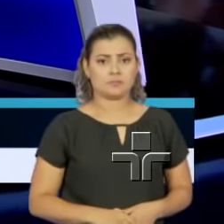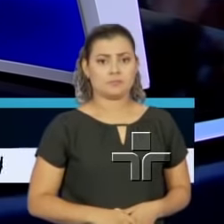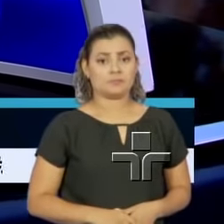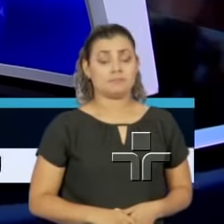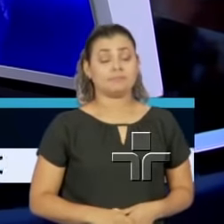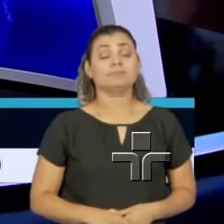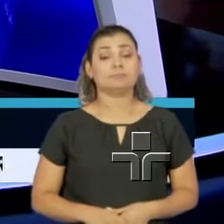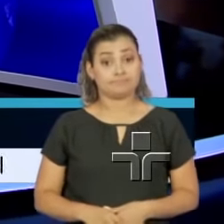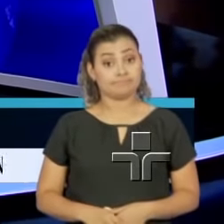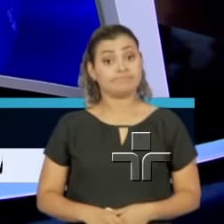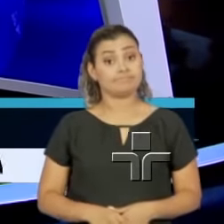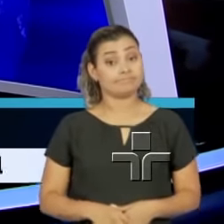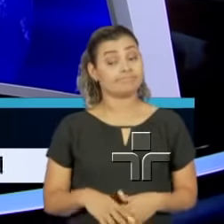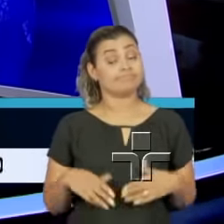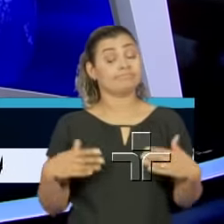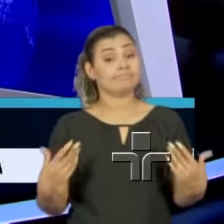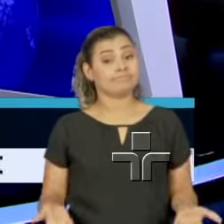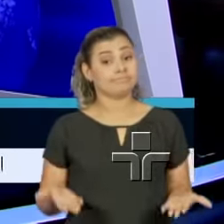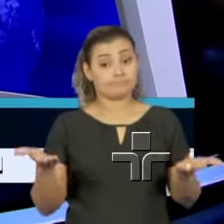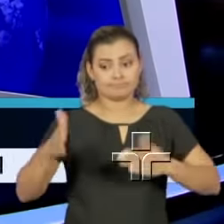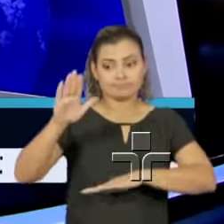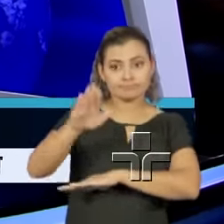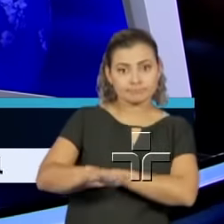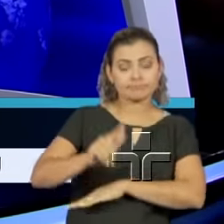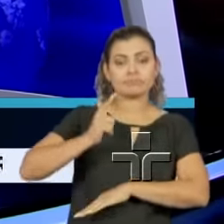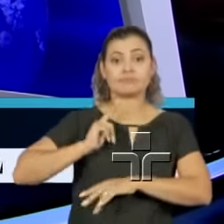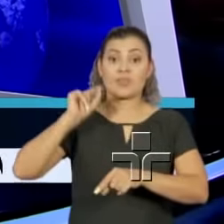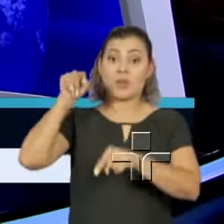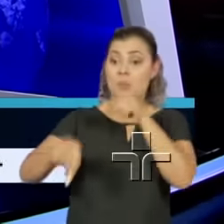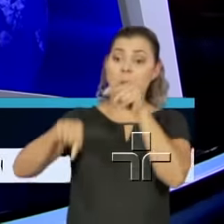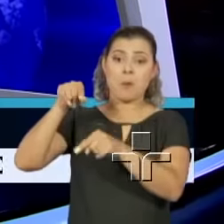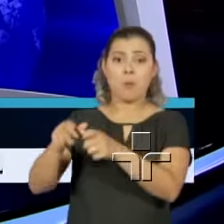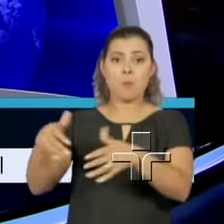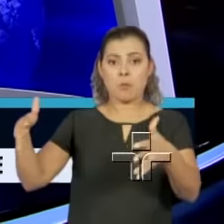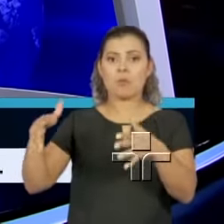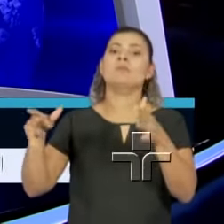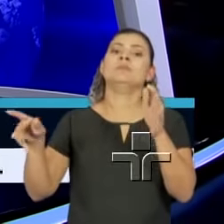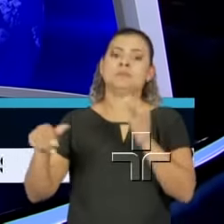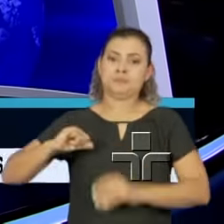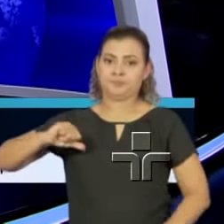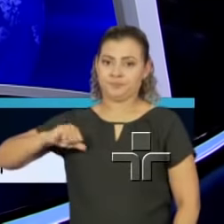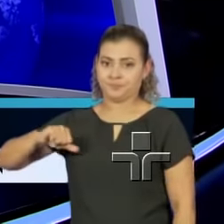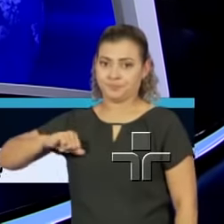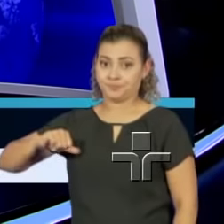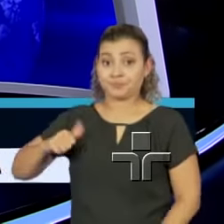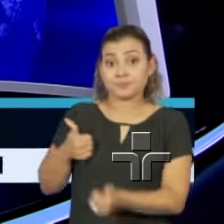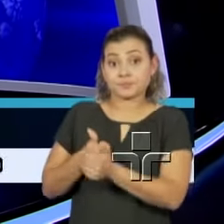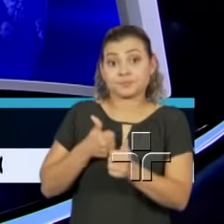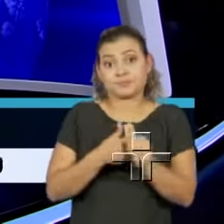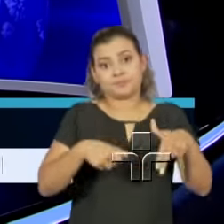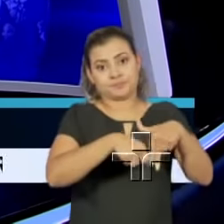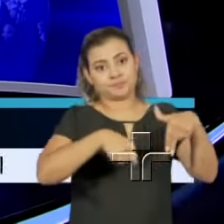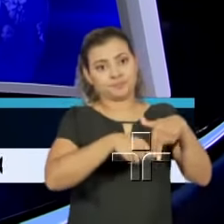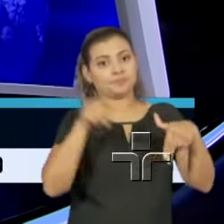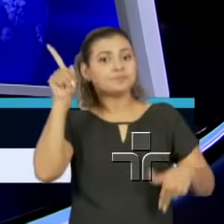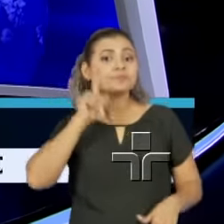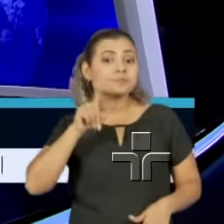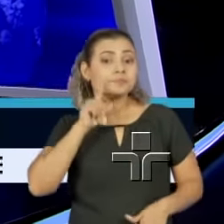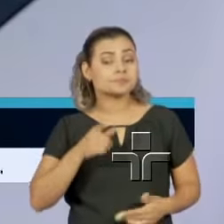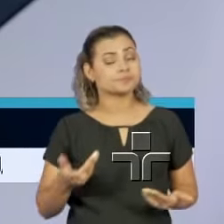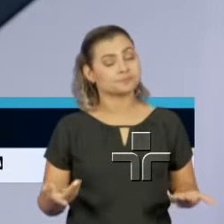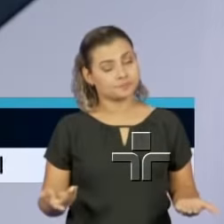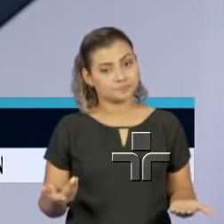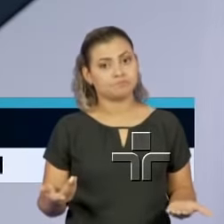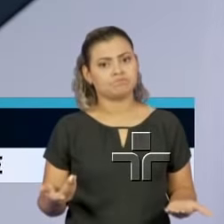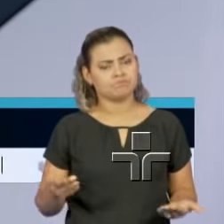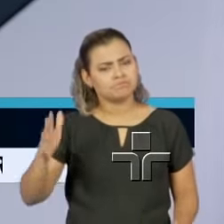Bom, Fausto, como vimos, hoje à tarde nós tivemos um novo ataque em Bagdá. Um dos foguetes caiu bem próximo à embaixada dos Estados Unidos no